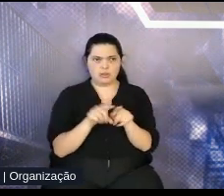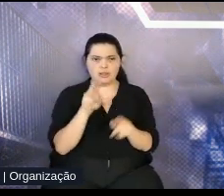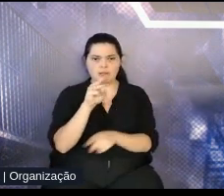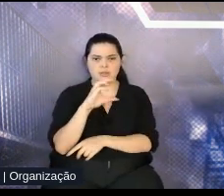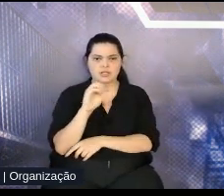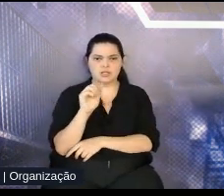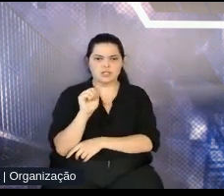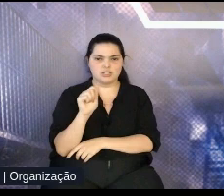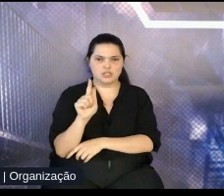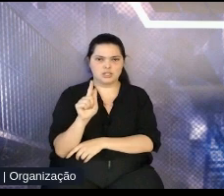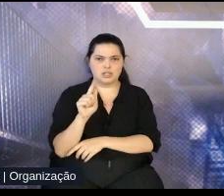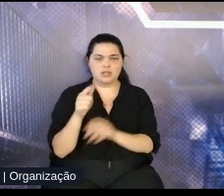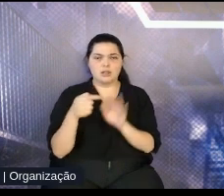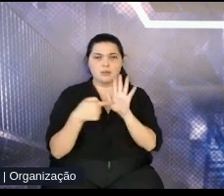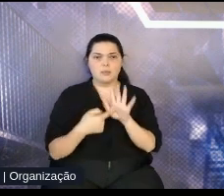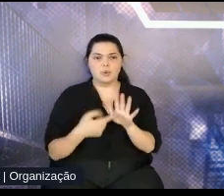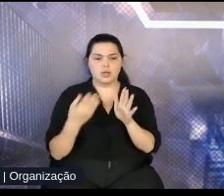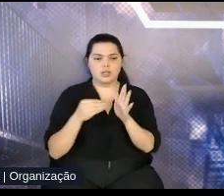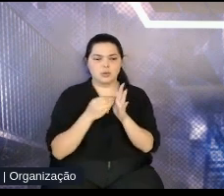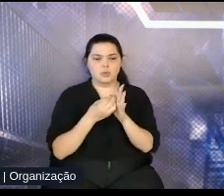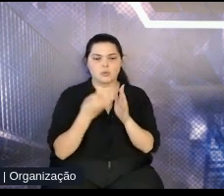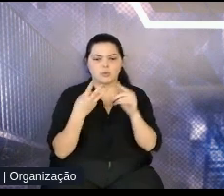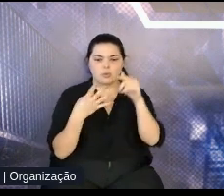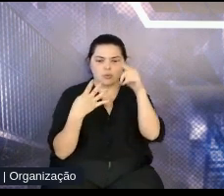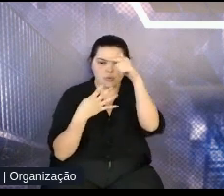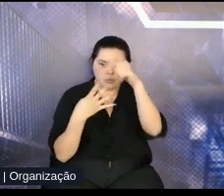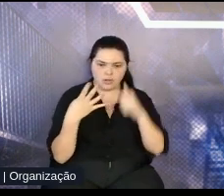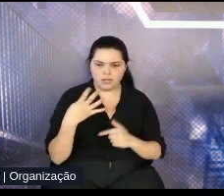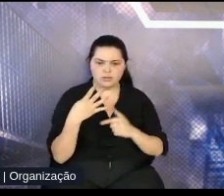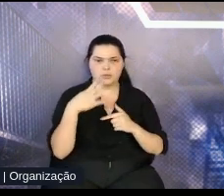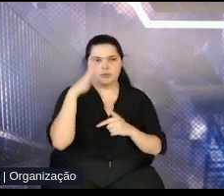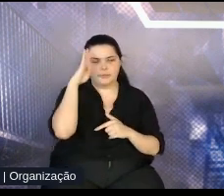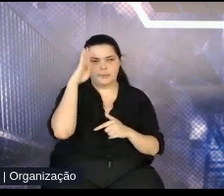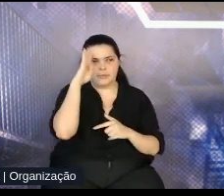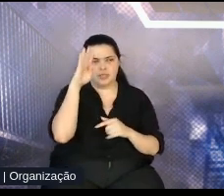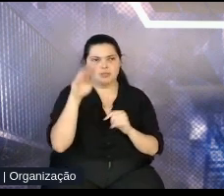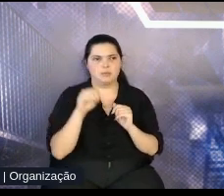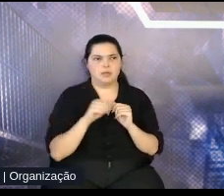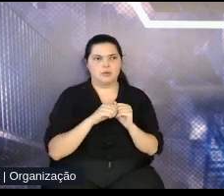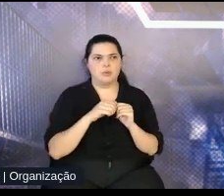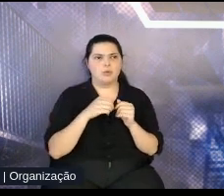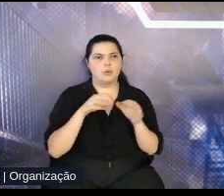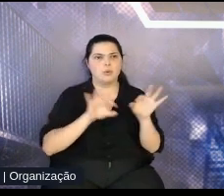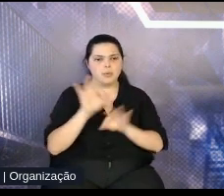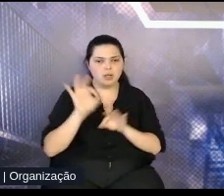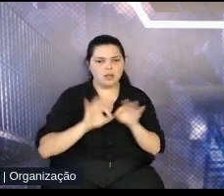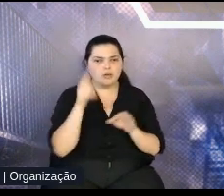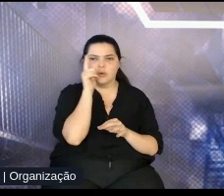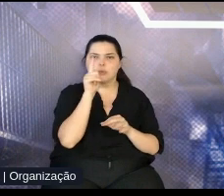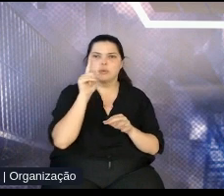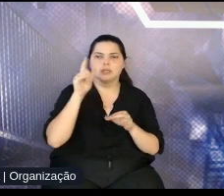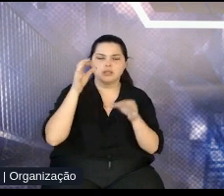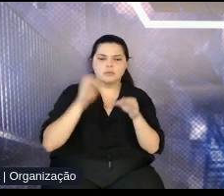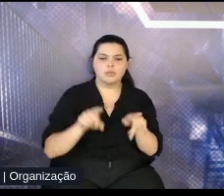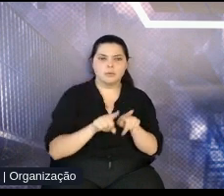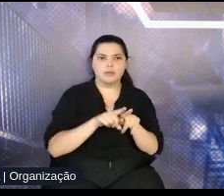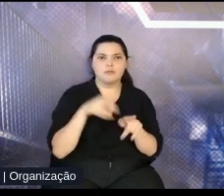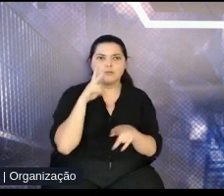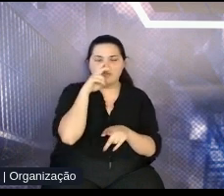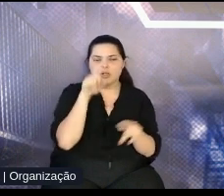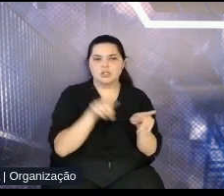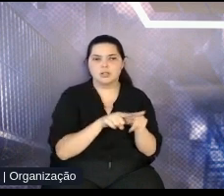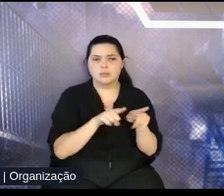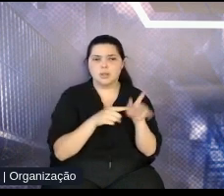ela aborda 4 princípios da sua aplicação ser perceptível, operável, compreensível e robusta, e ela traz lá alguns